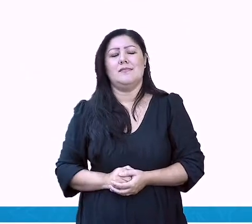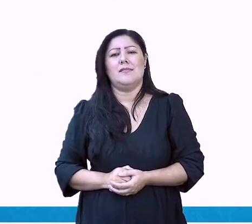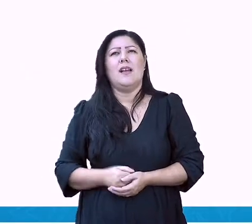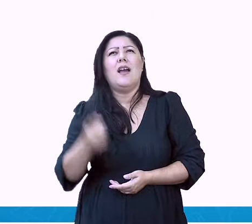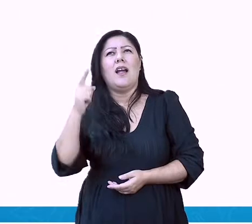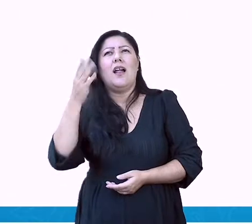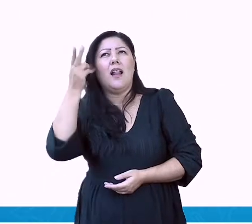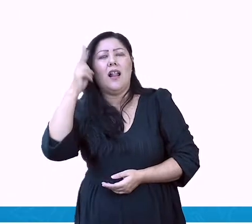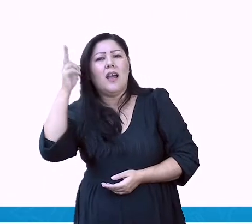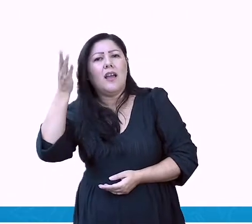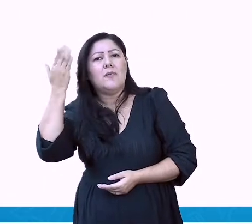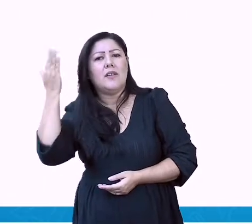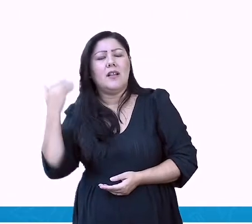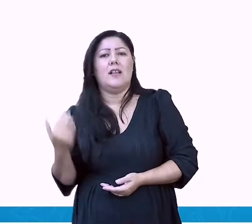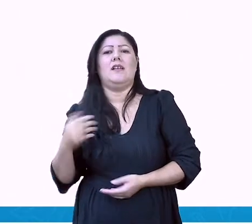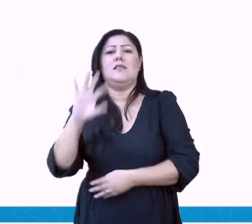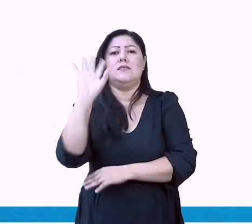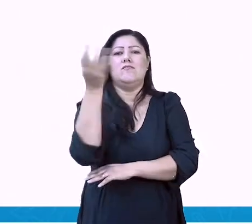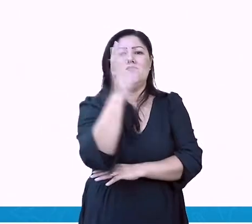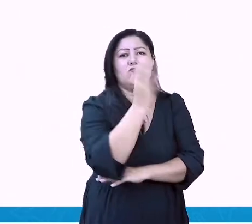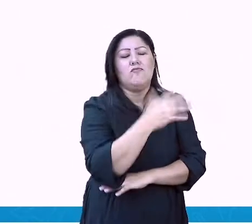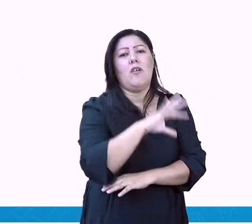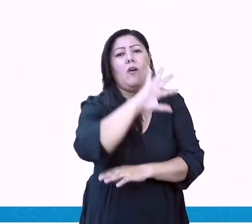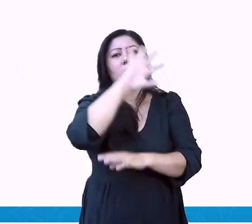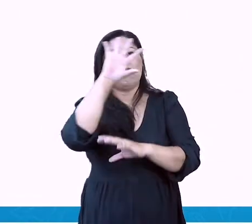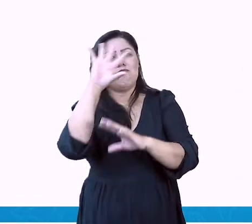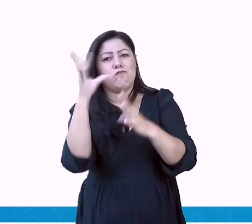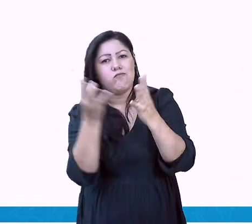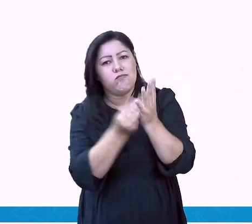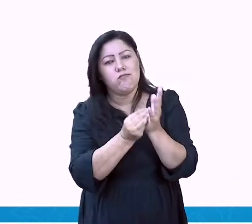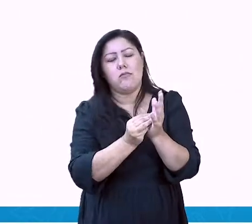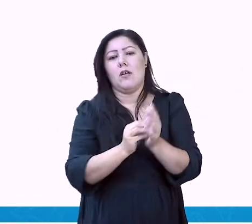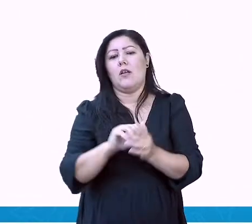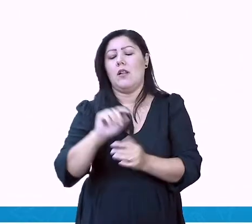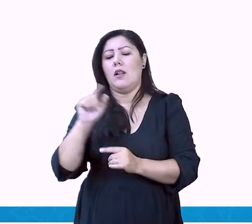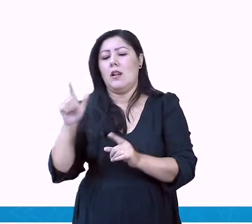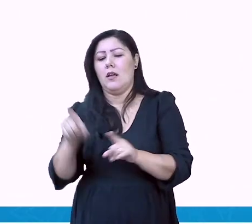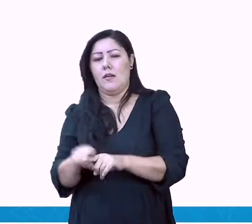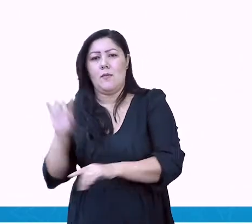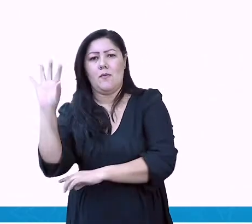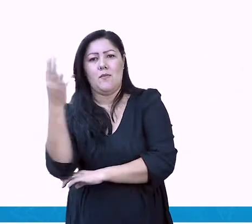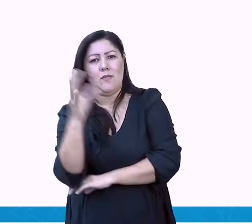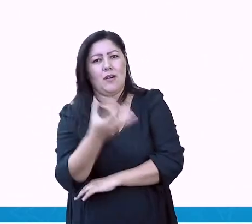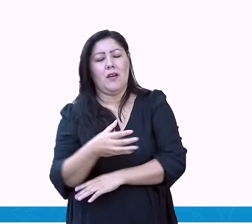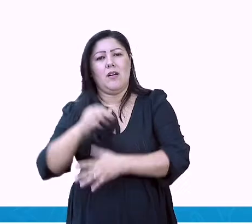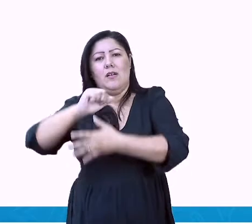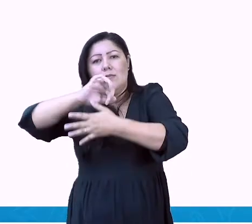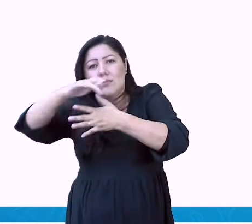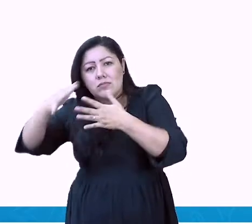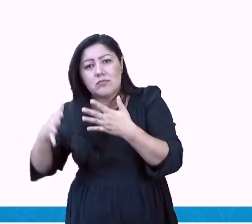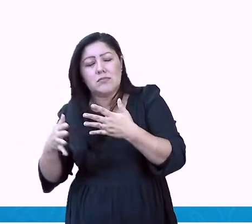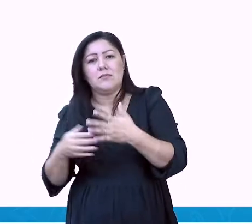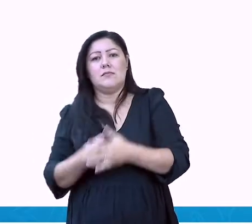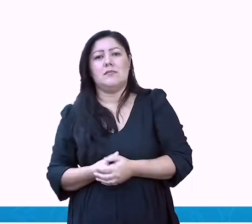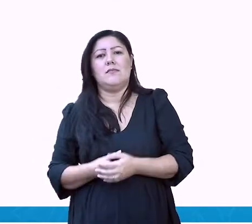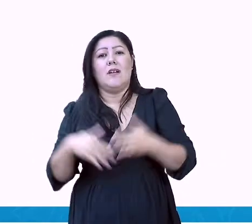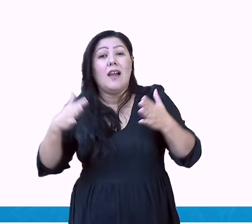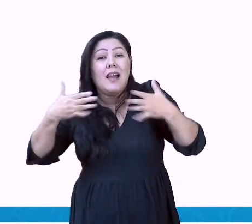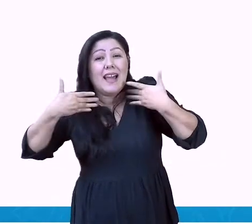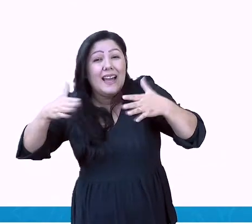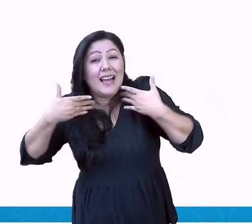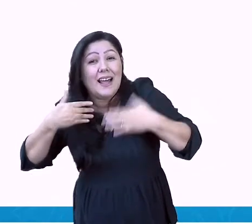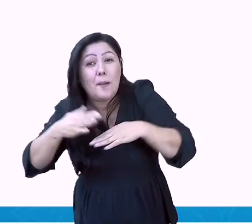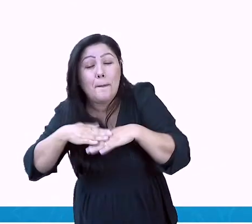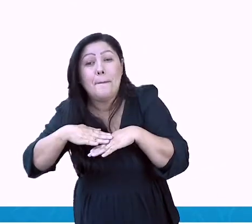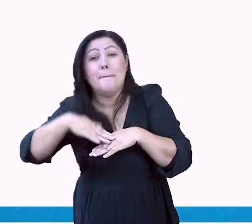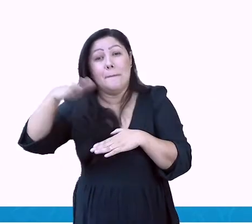floresta amazônica, quando eu falei da Mata Atlântica, eu falei, quanto mais calor,